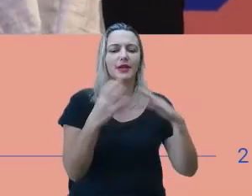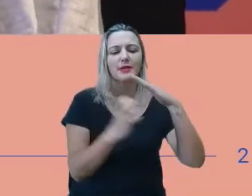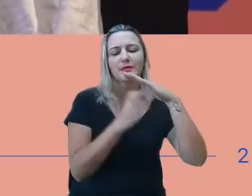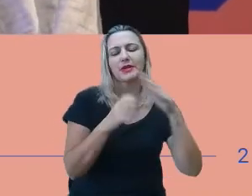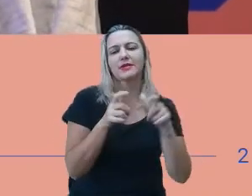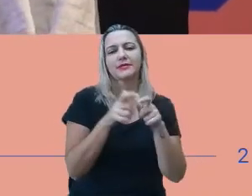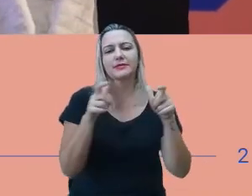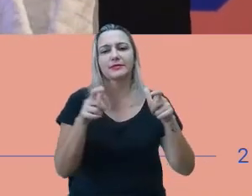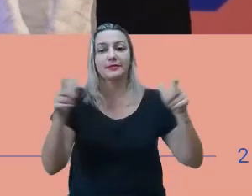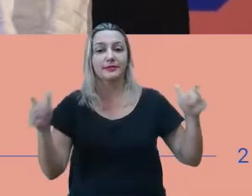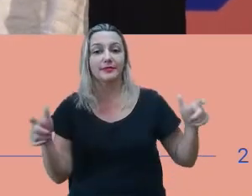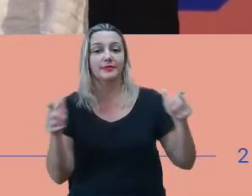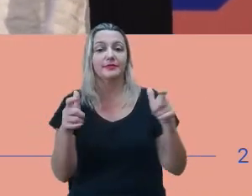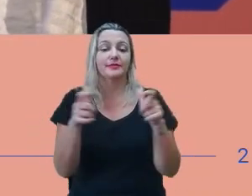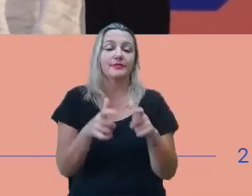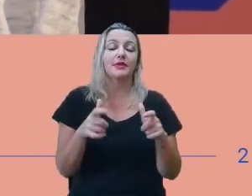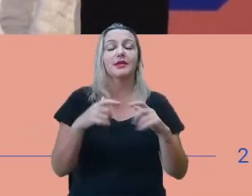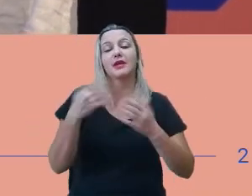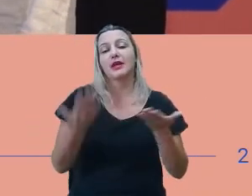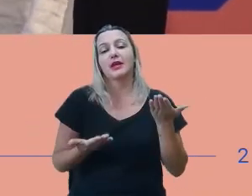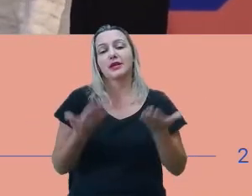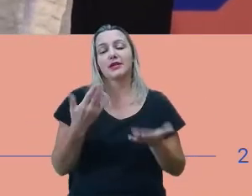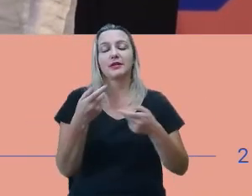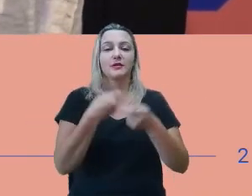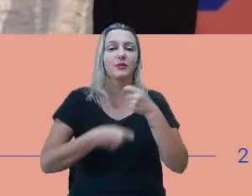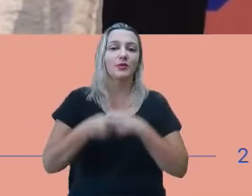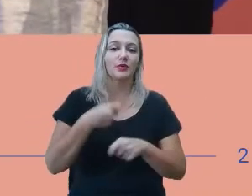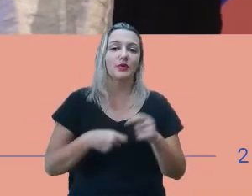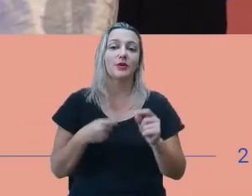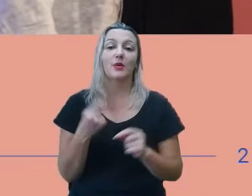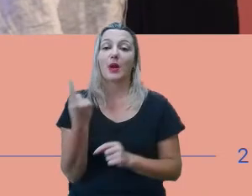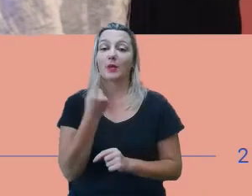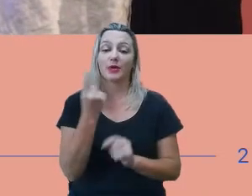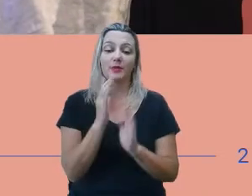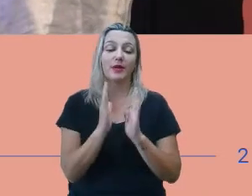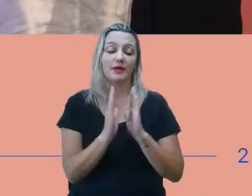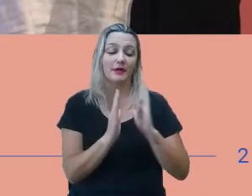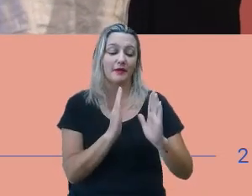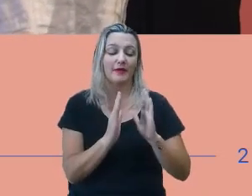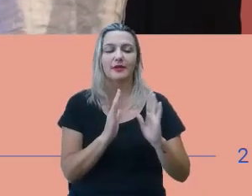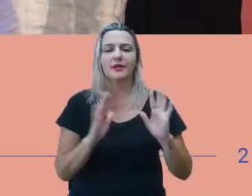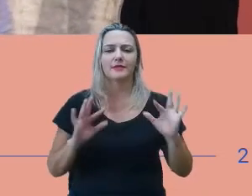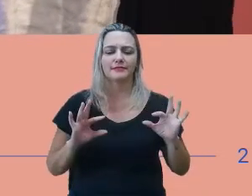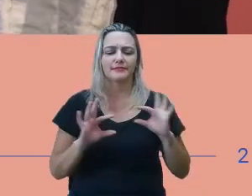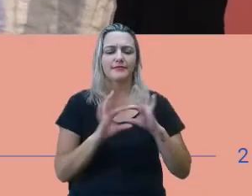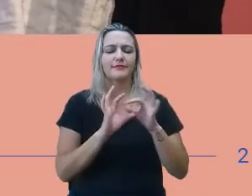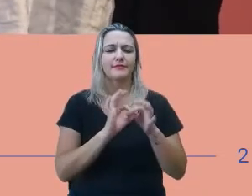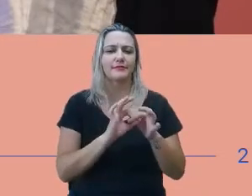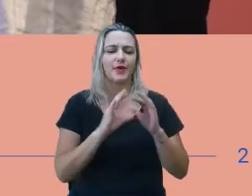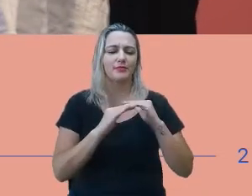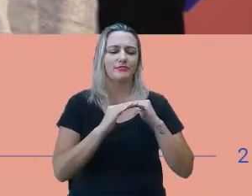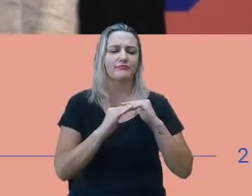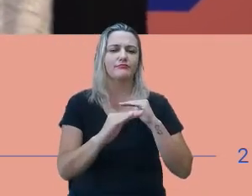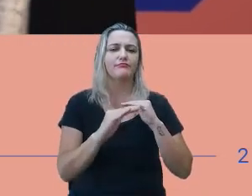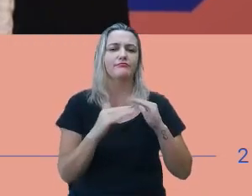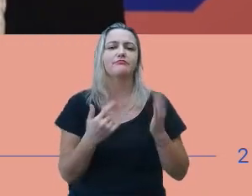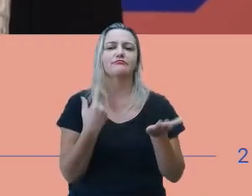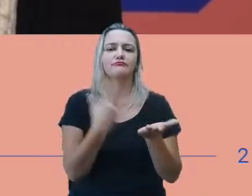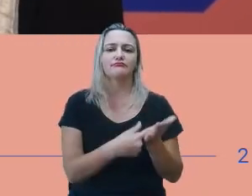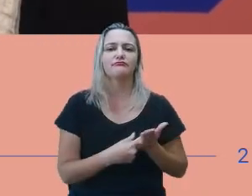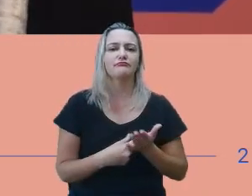trazer esse equilíbrio econômico Então a primeira fase é uma e conceitual onde a gente trabalha a